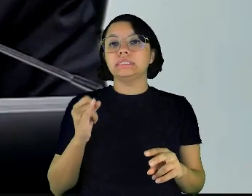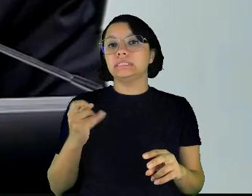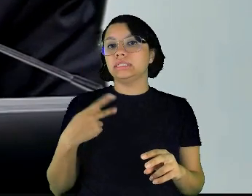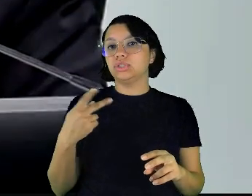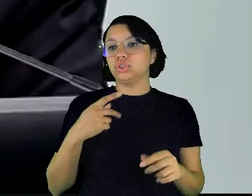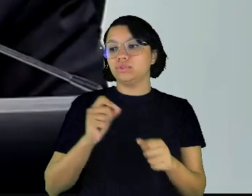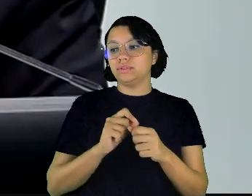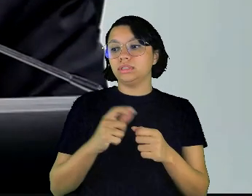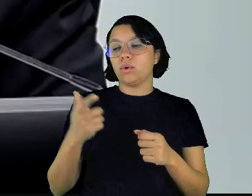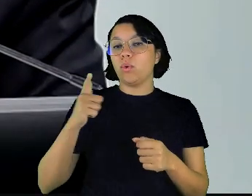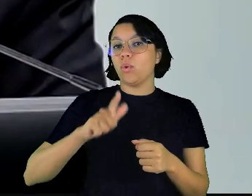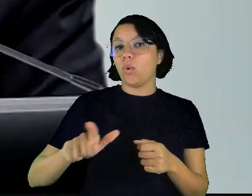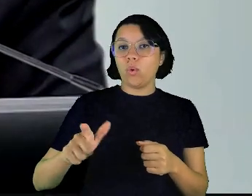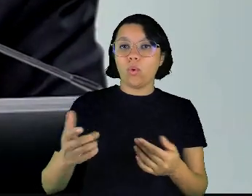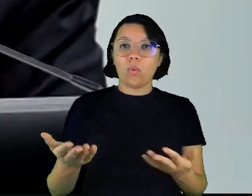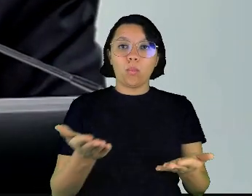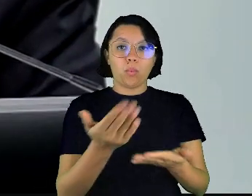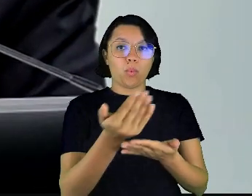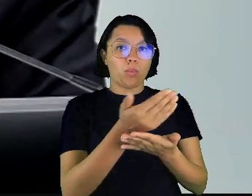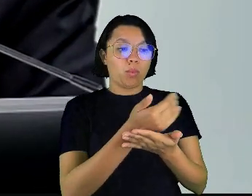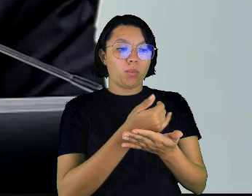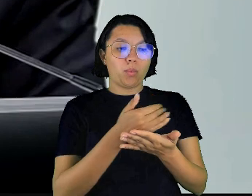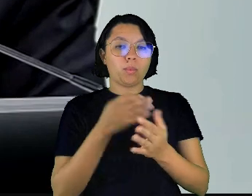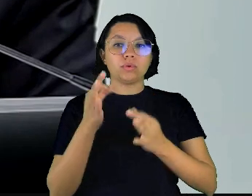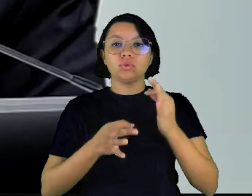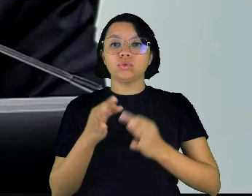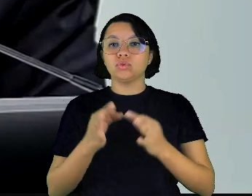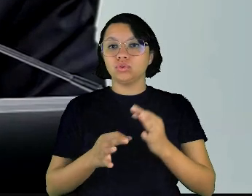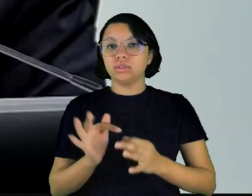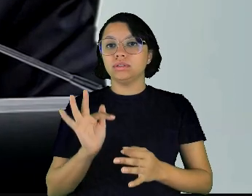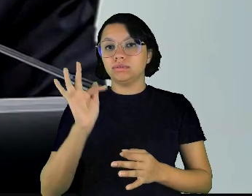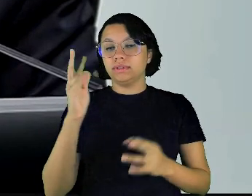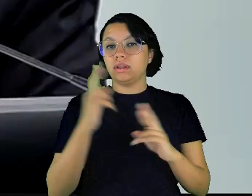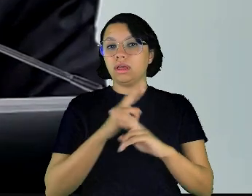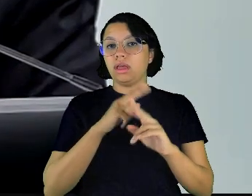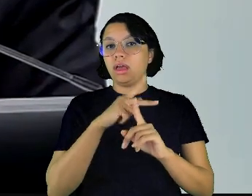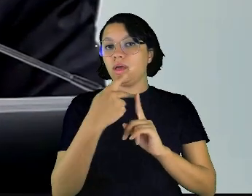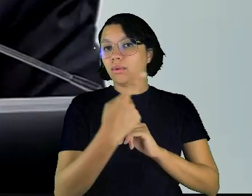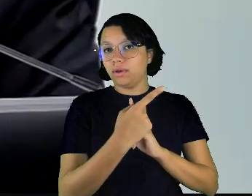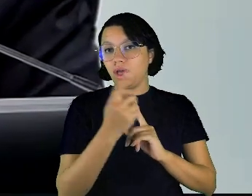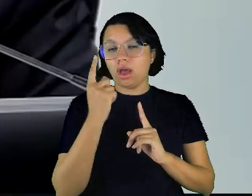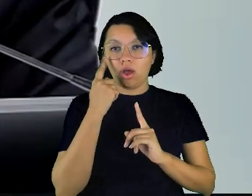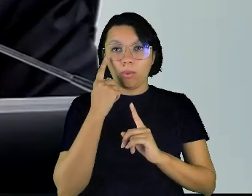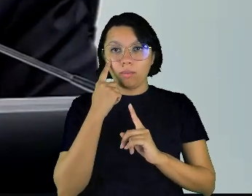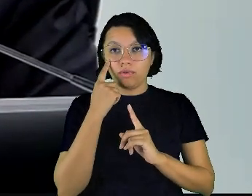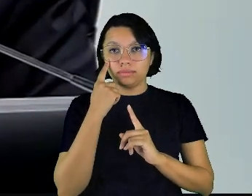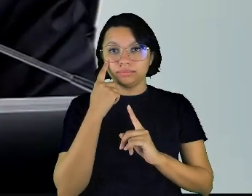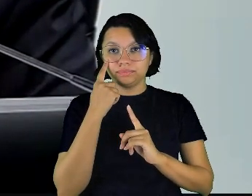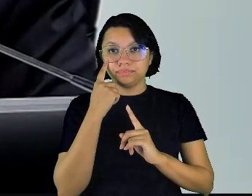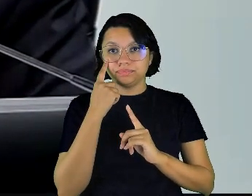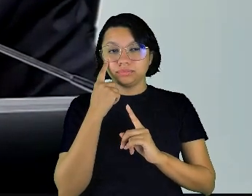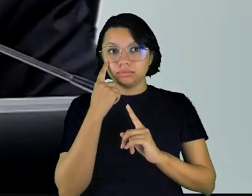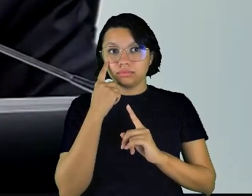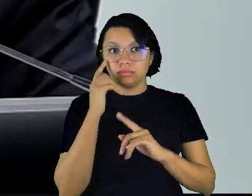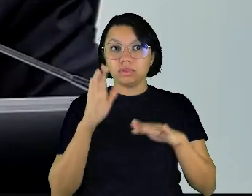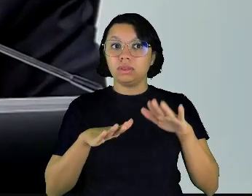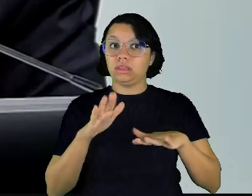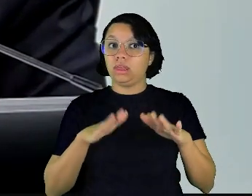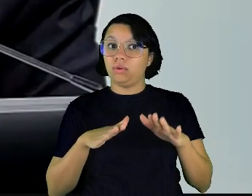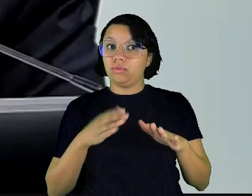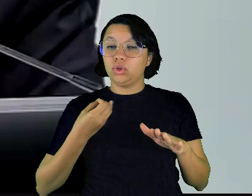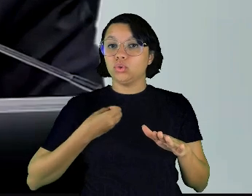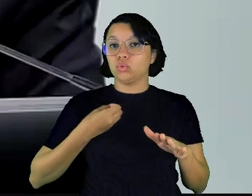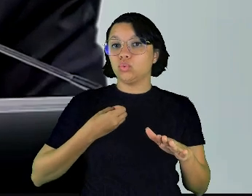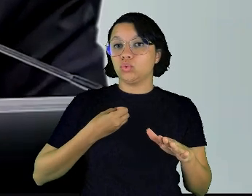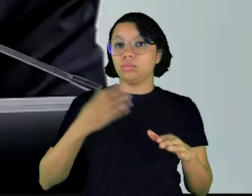outro levantamento aqui na Justiça Federal, na questão previdenciária, a gente vai ver, olha, talvez até o número de